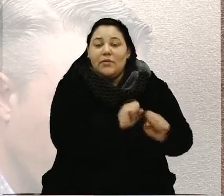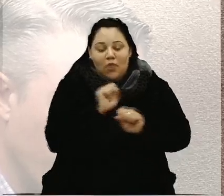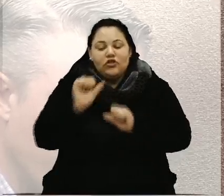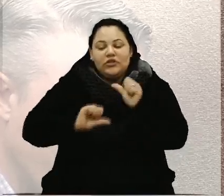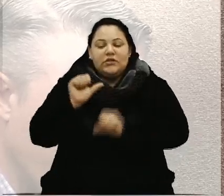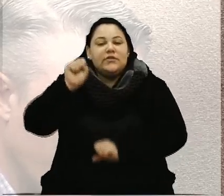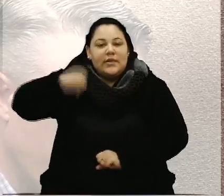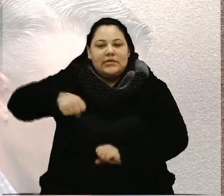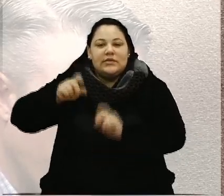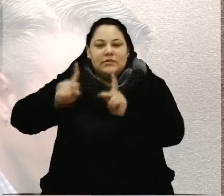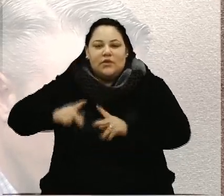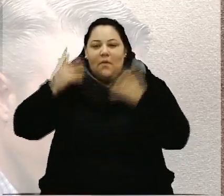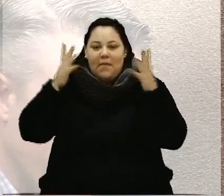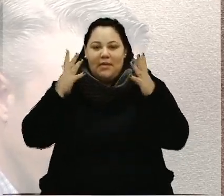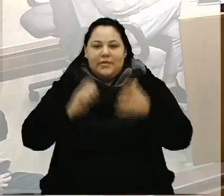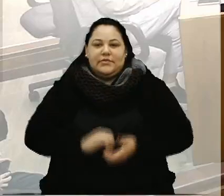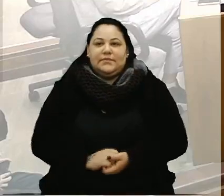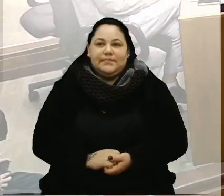Parabéns. Obrigado.